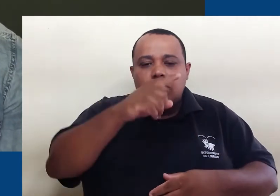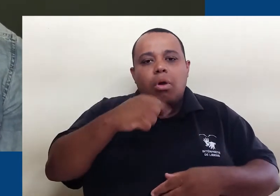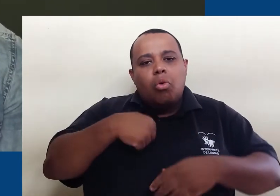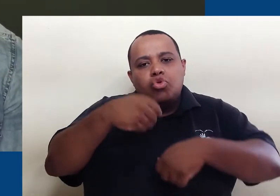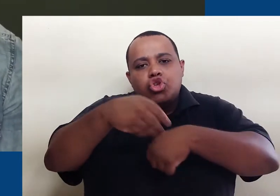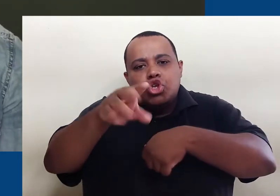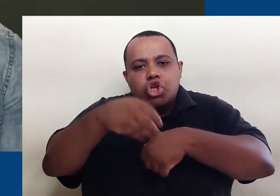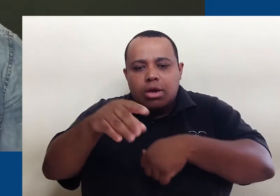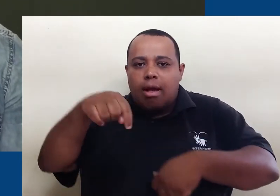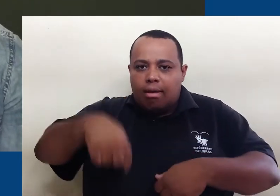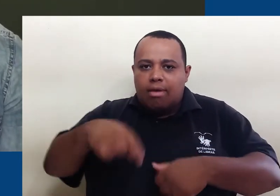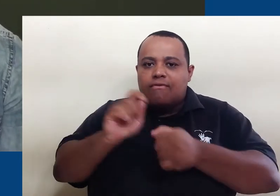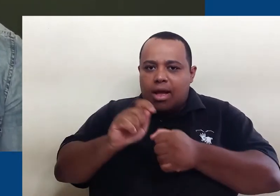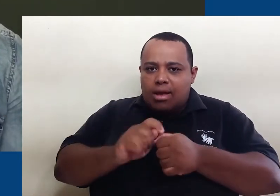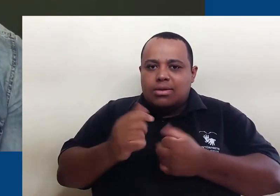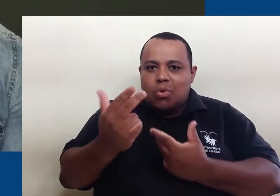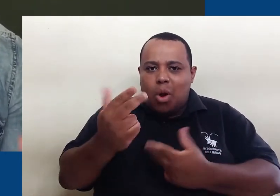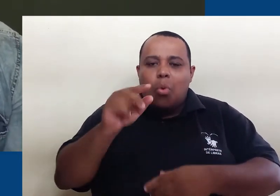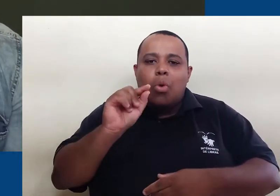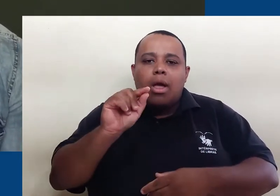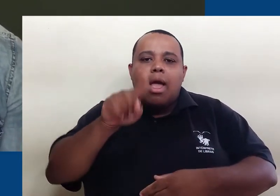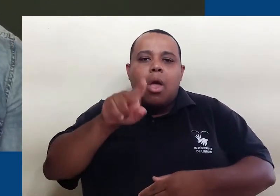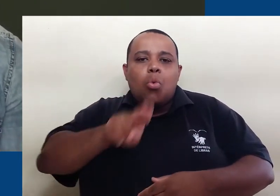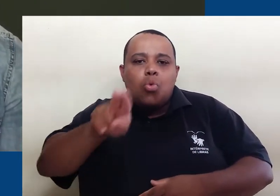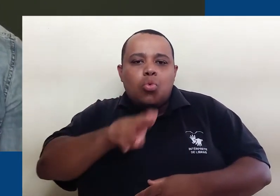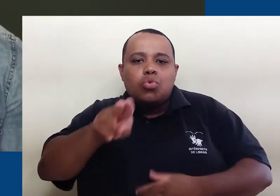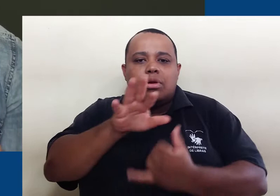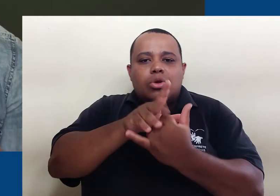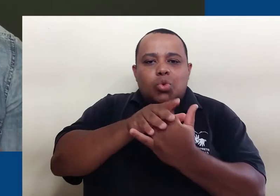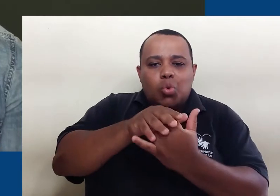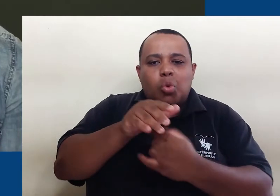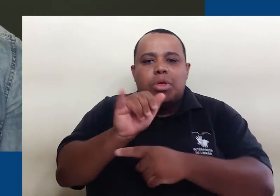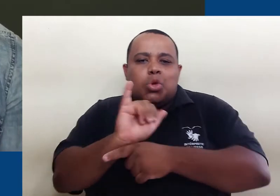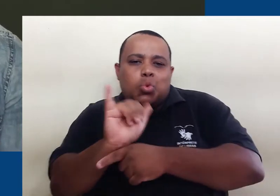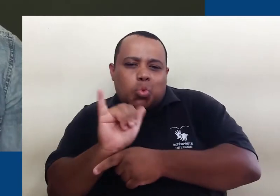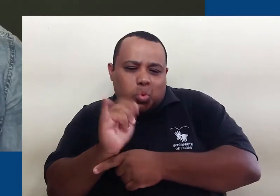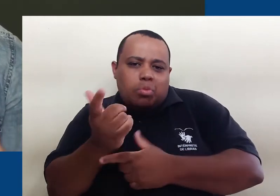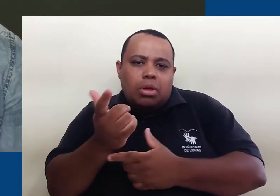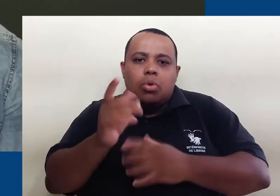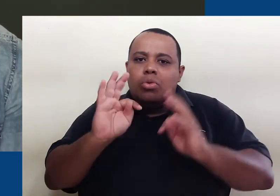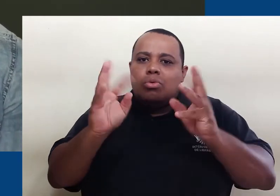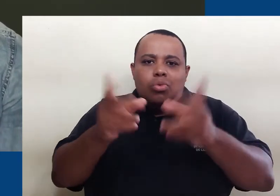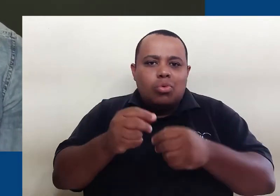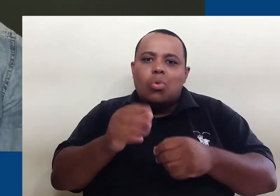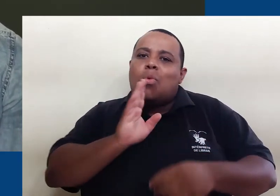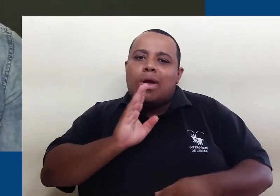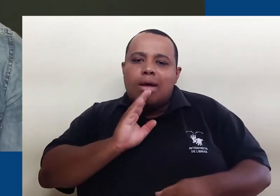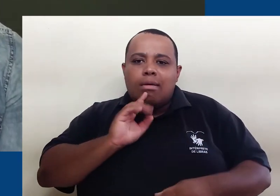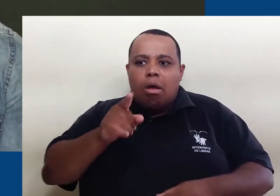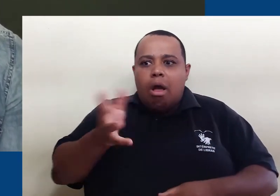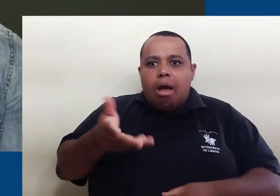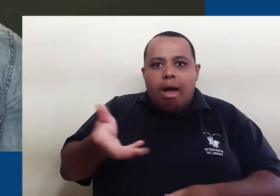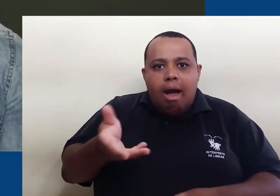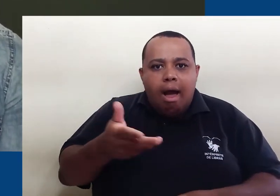está fazendo na SEAD é usar o YouTube, porque o YouTube é rápido, todo mundo conhece, está familiarizado com a plataforma.